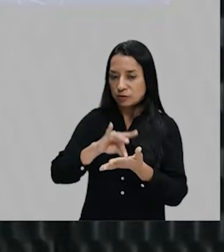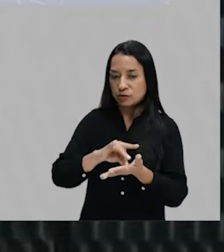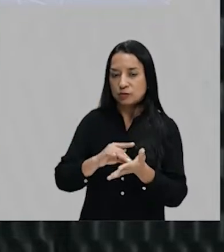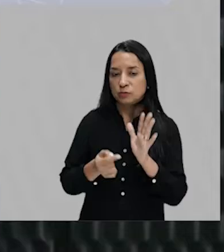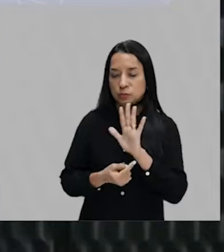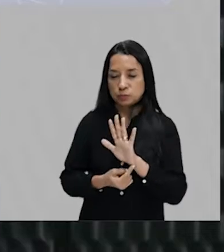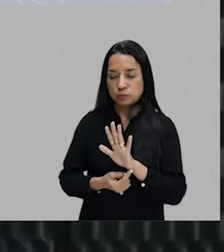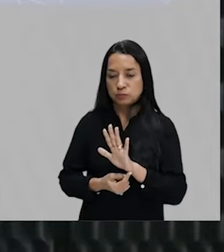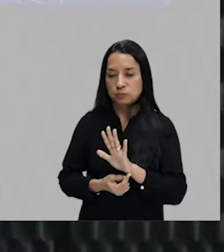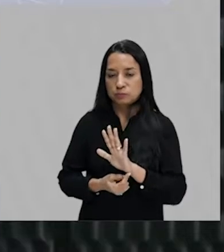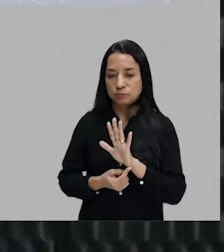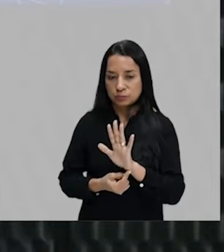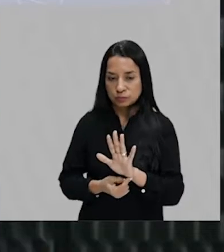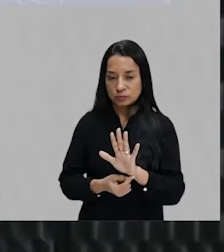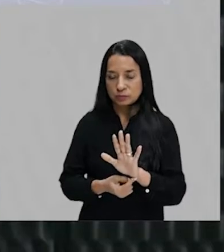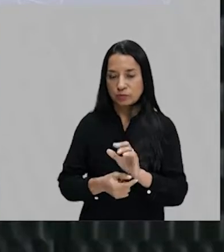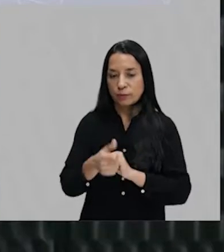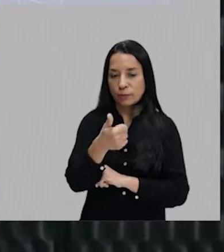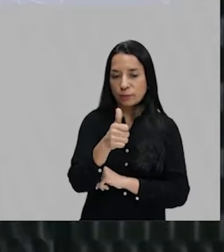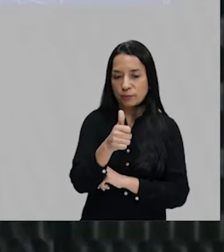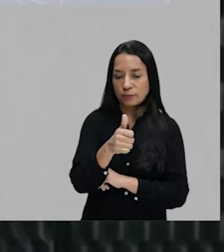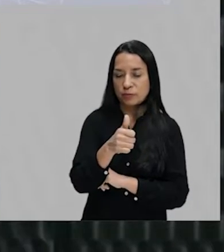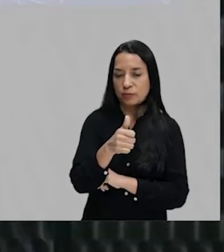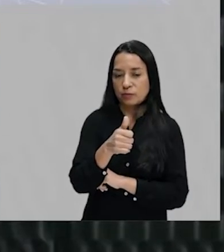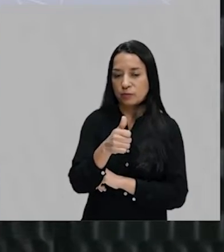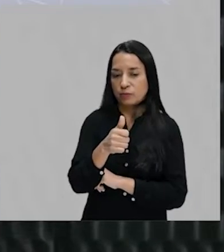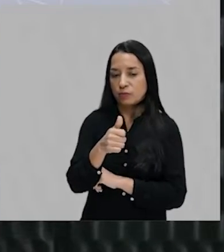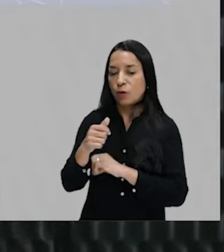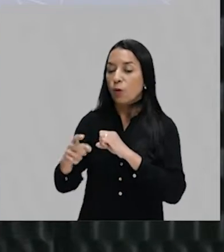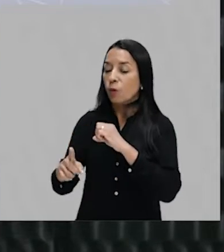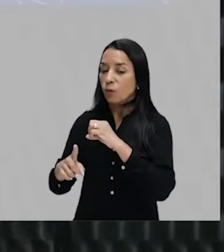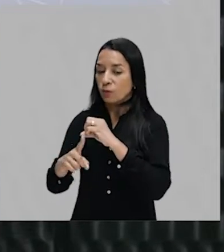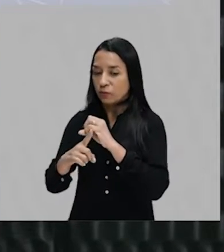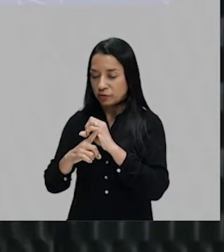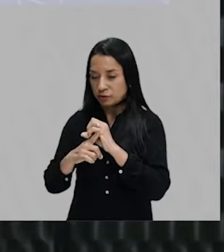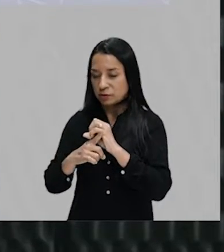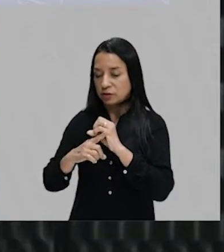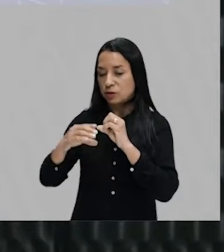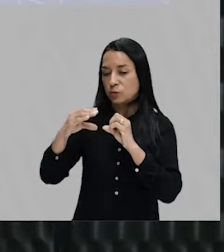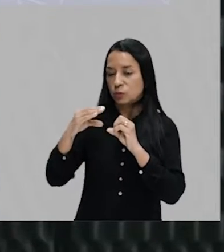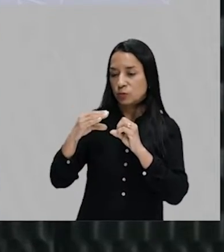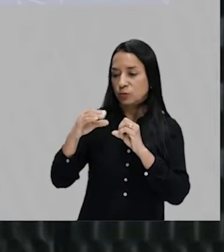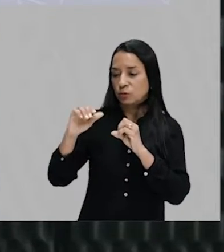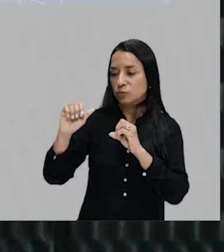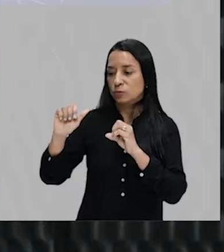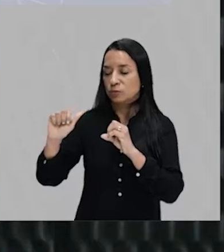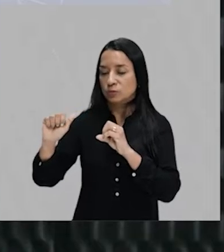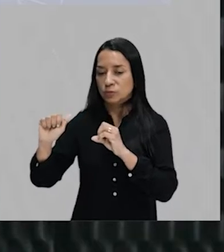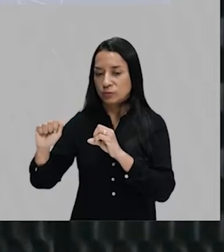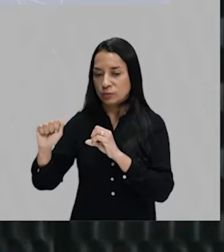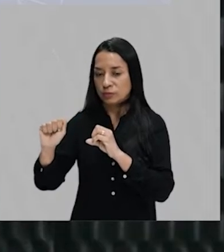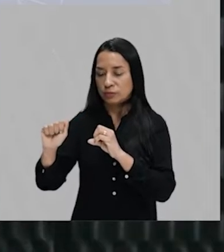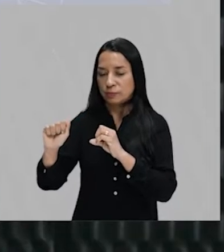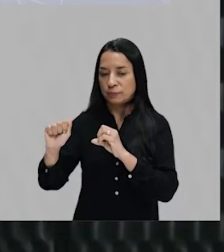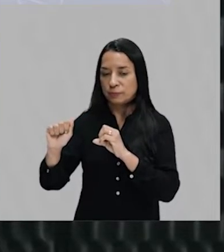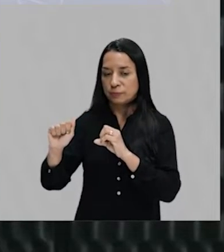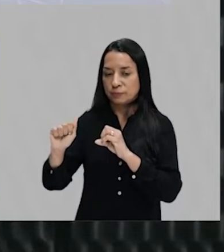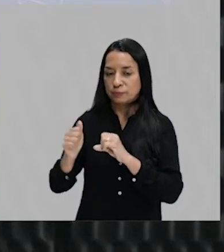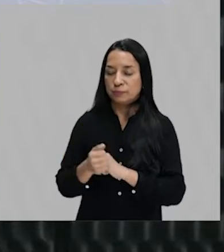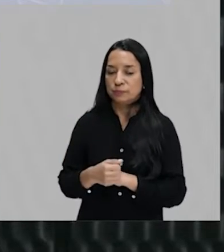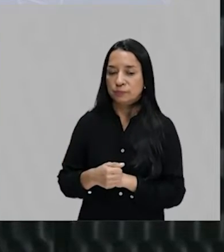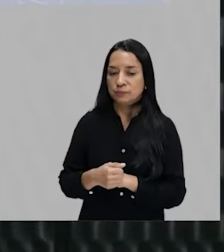propriedades a primeira delas uva vazio ele está contido no conjunto A ou seja